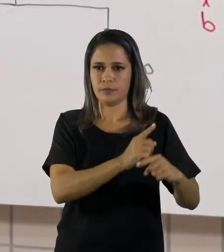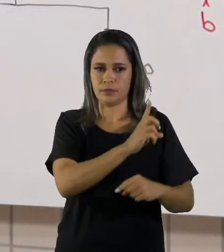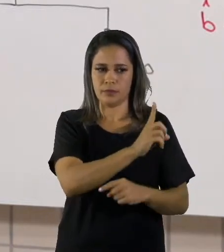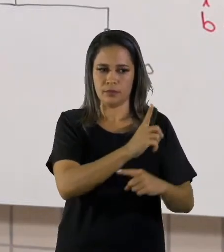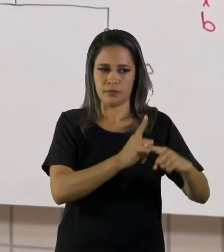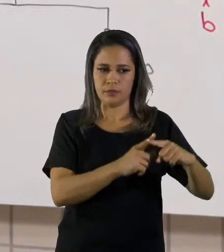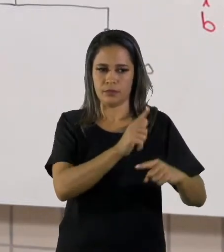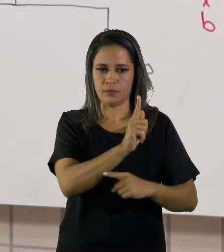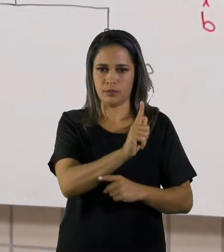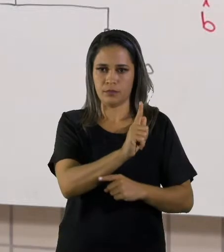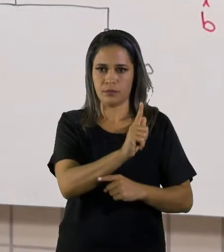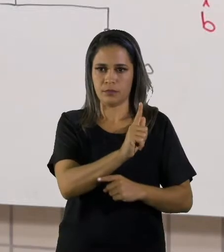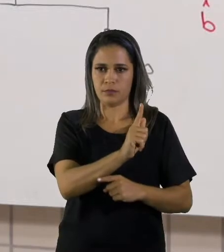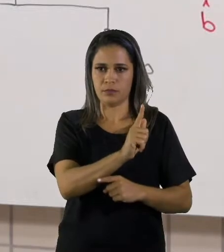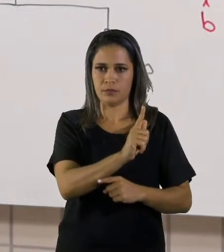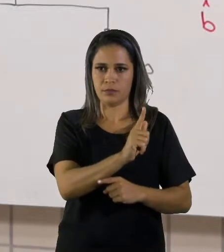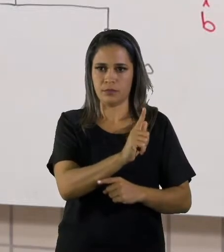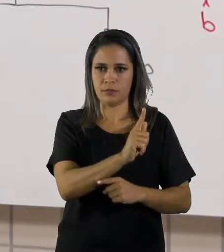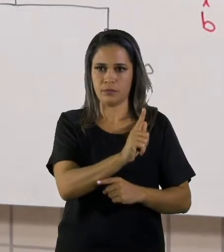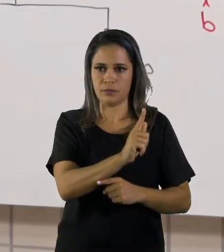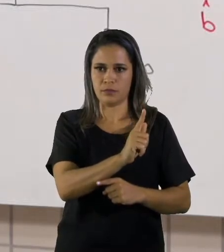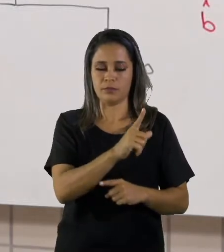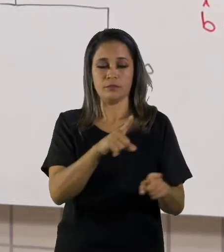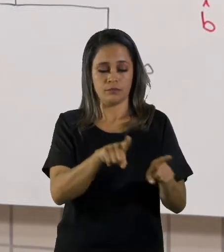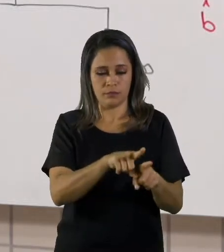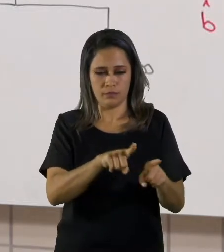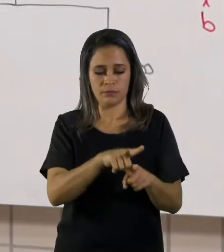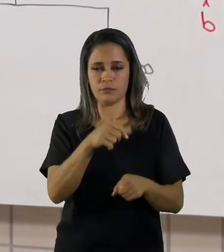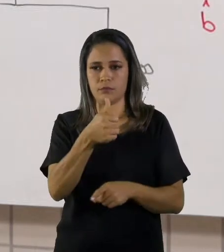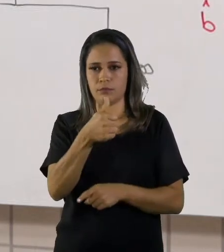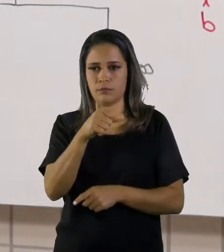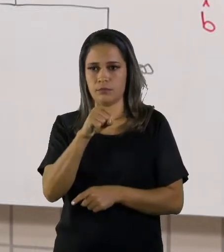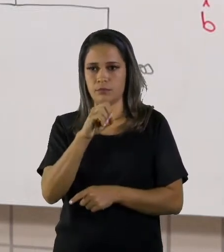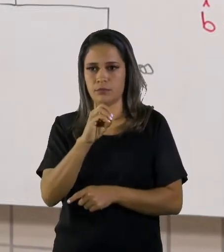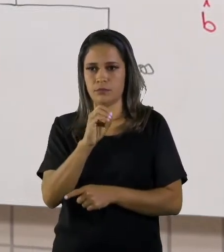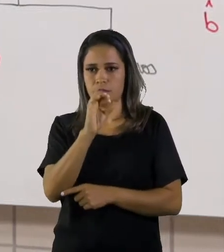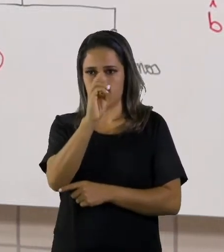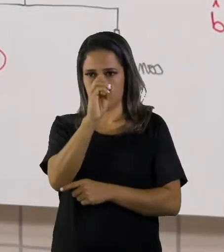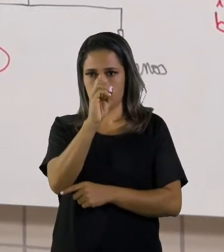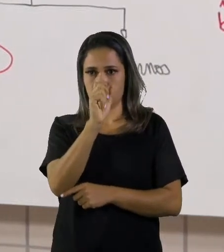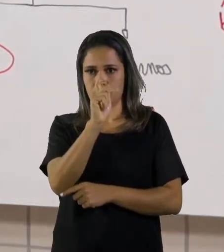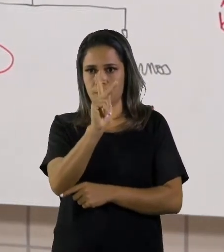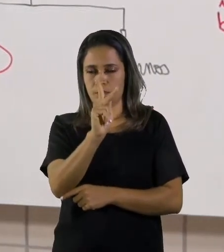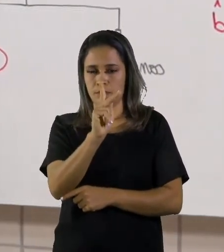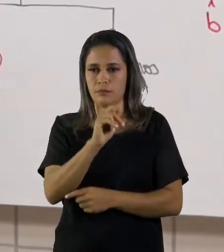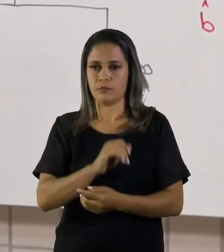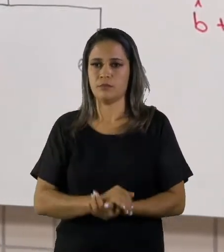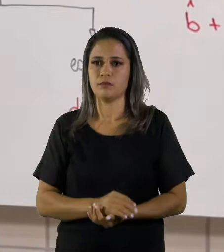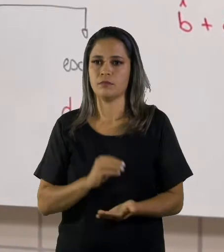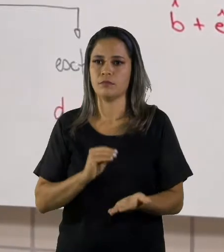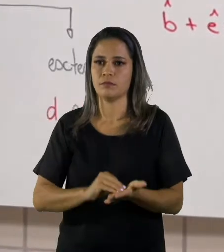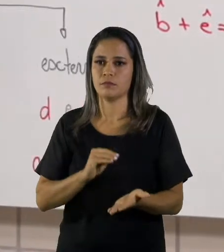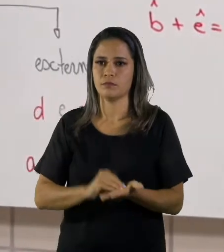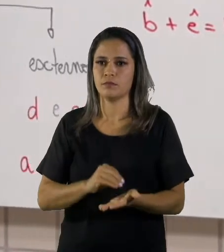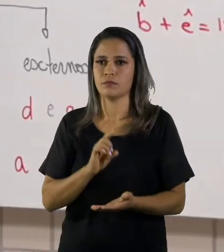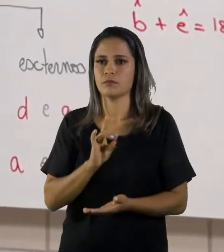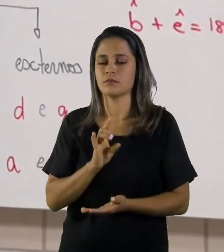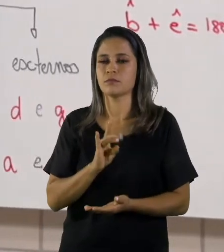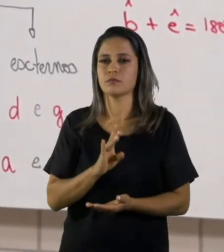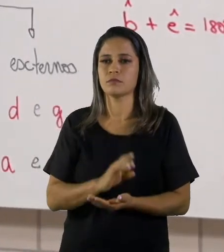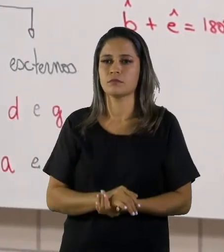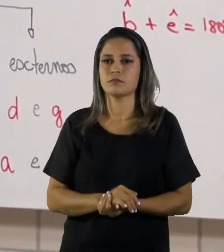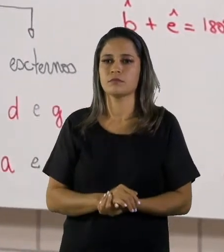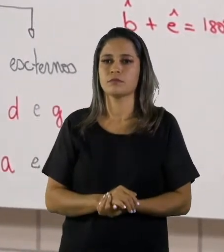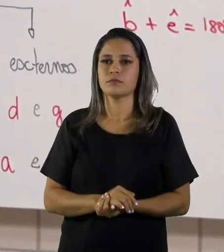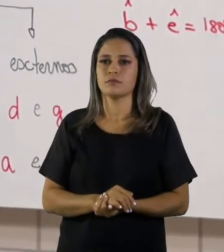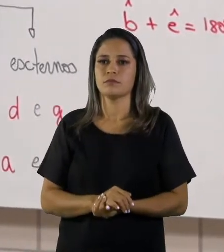eu tenho também 180 graus, ok? Então faltam apenas comparar o